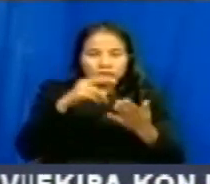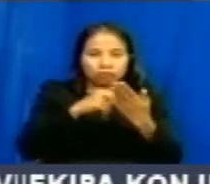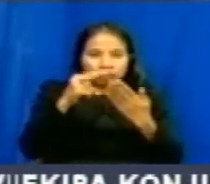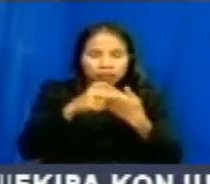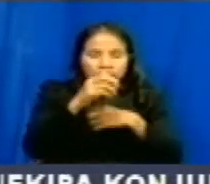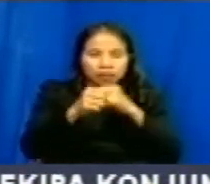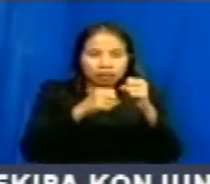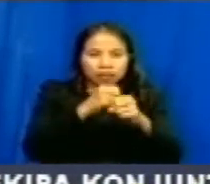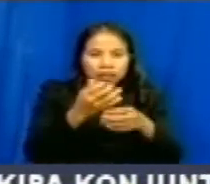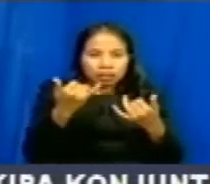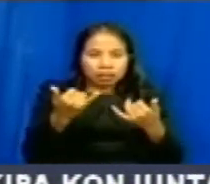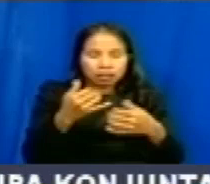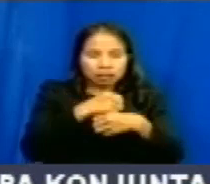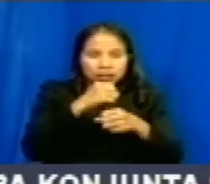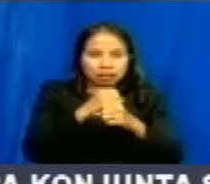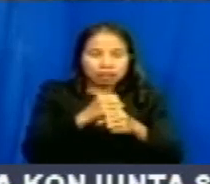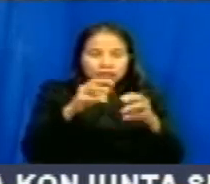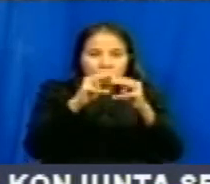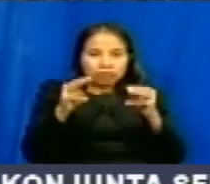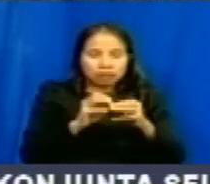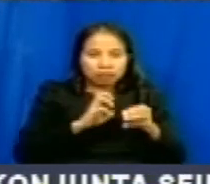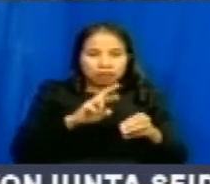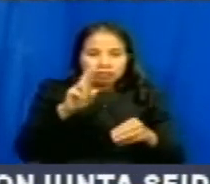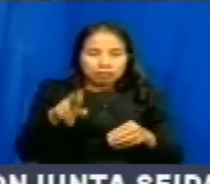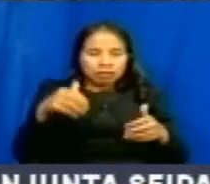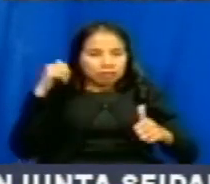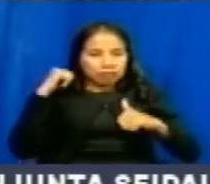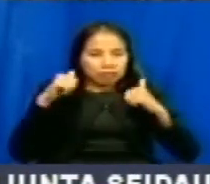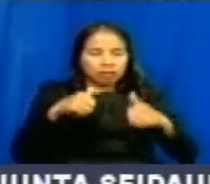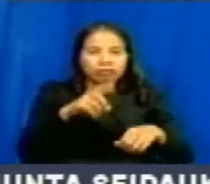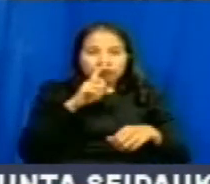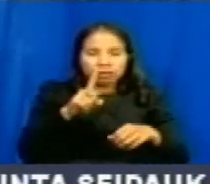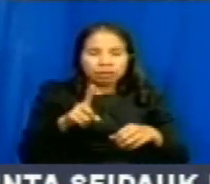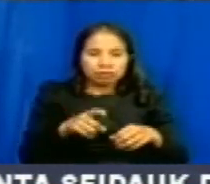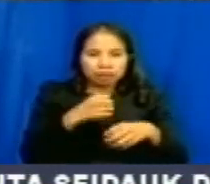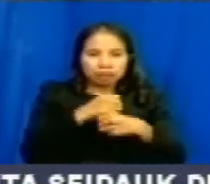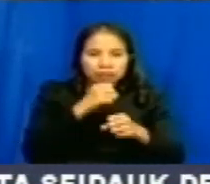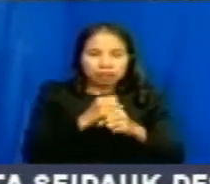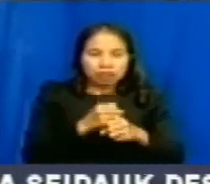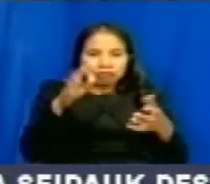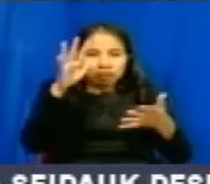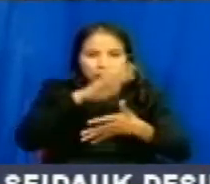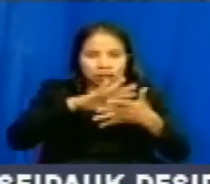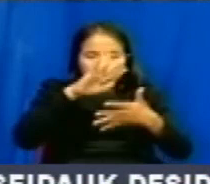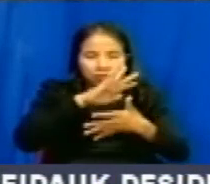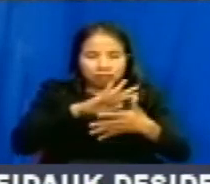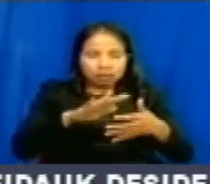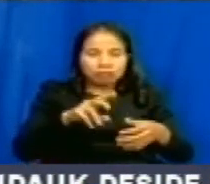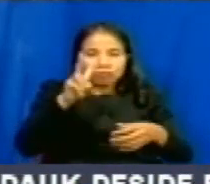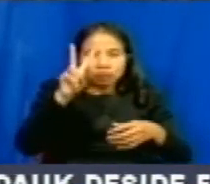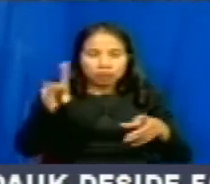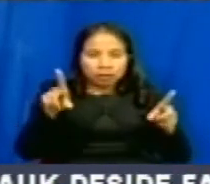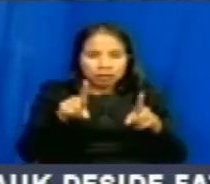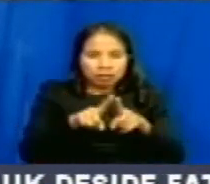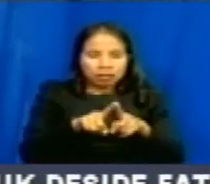Batinangne, de se realiza e a município Hermera. Atividade de Beclean se realiza e é evento comemorativo Rua de